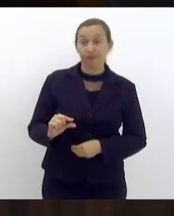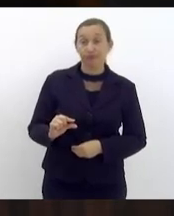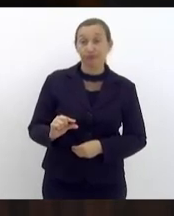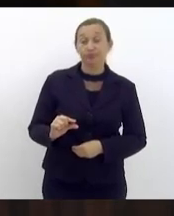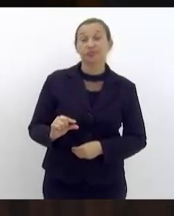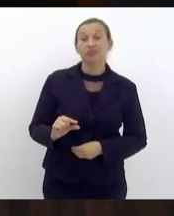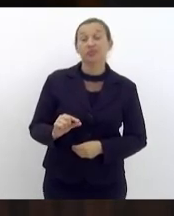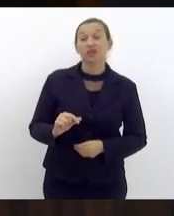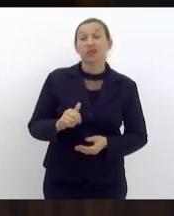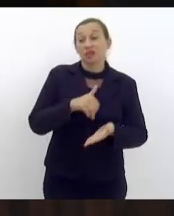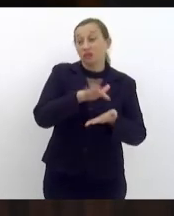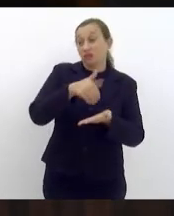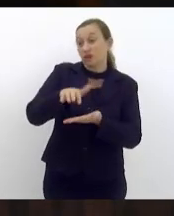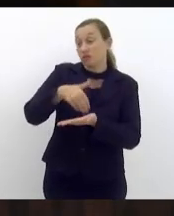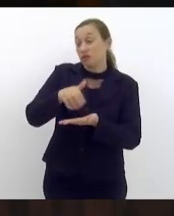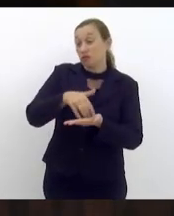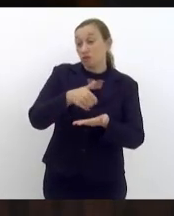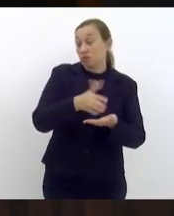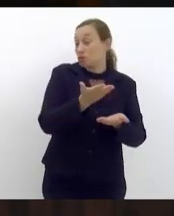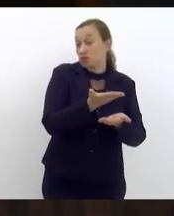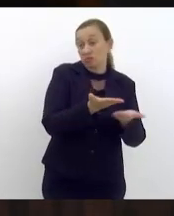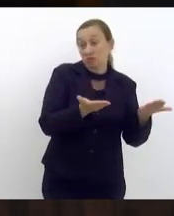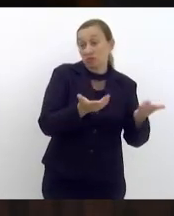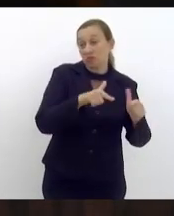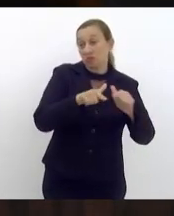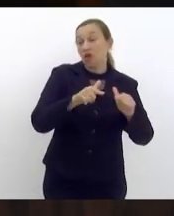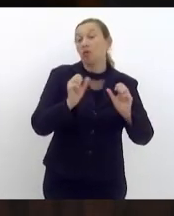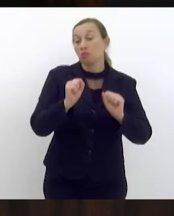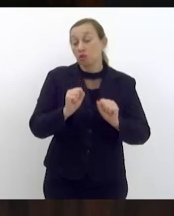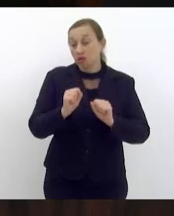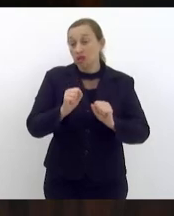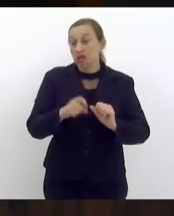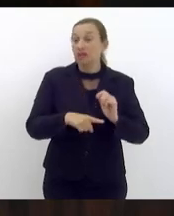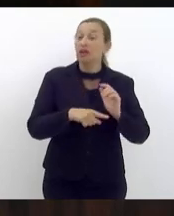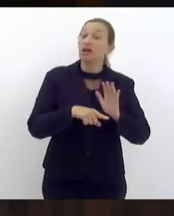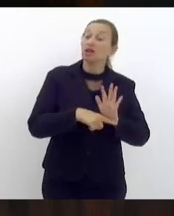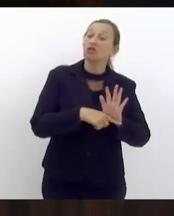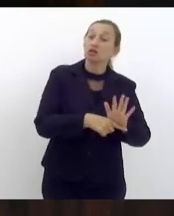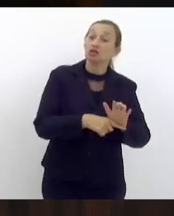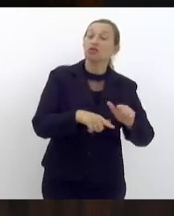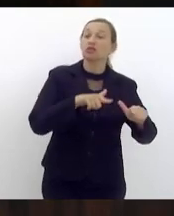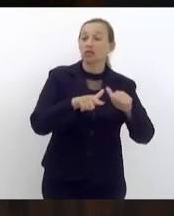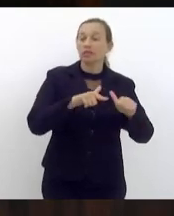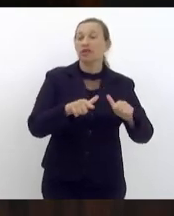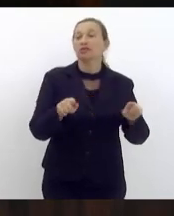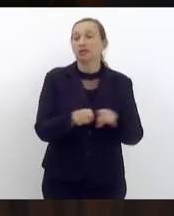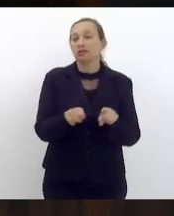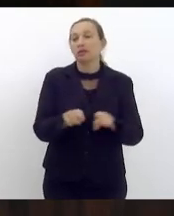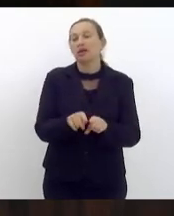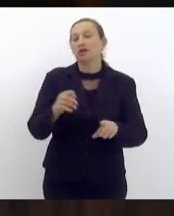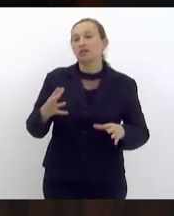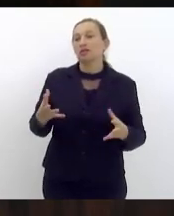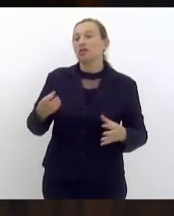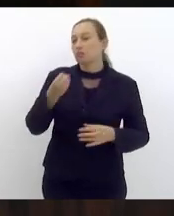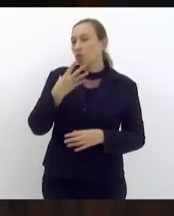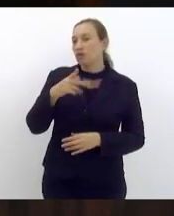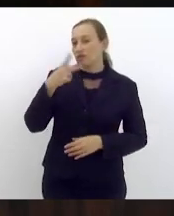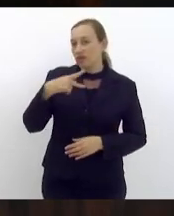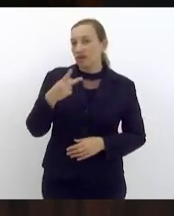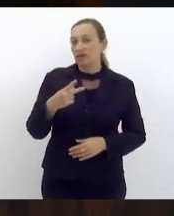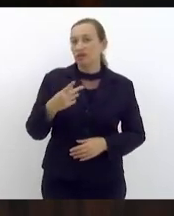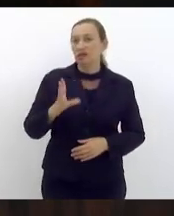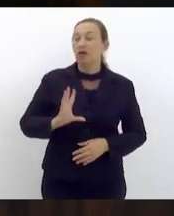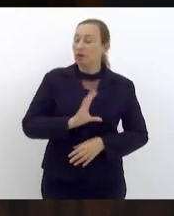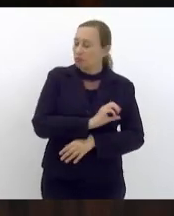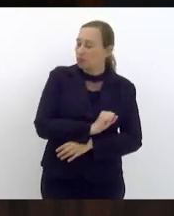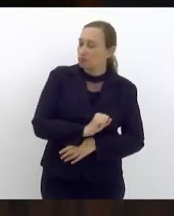desempregando muitas pessoas que poderiam estar fazendo o serviço de cobrador excelente fala e eu adoro